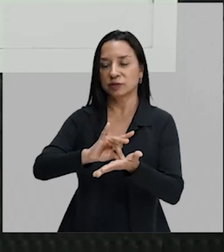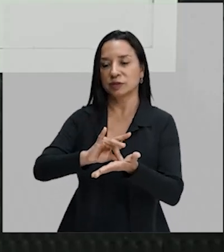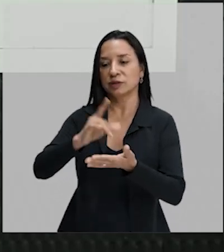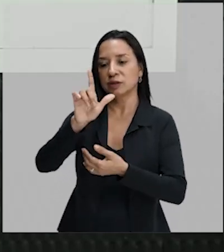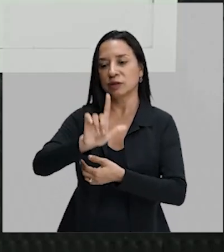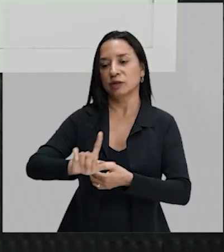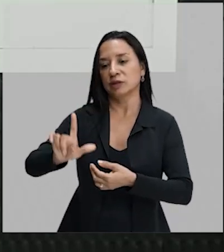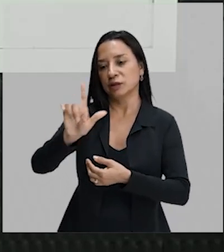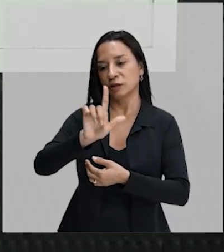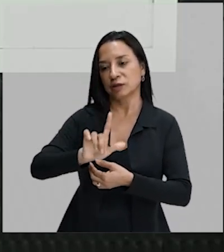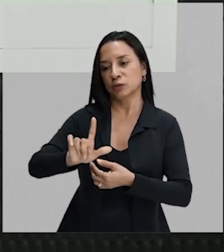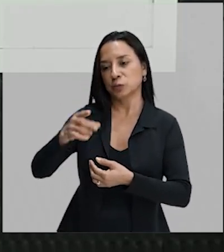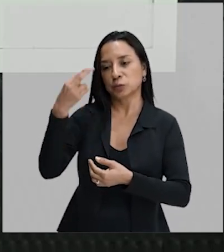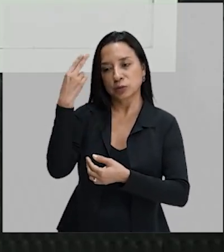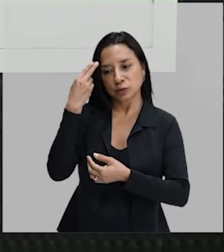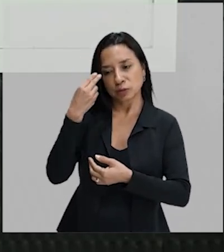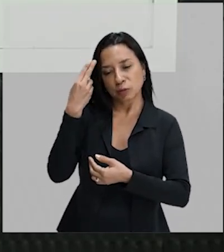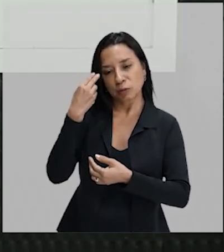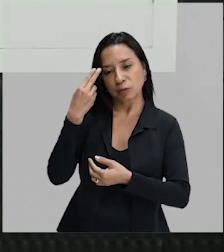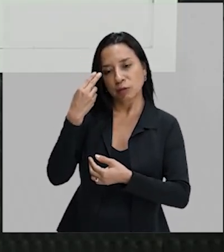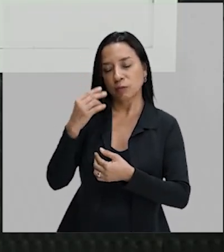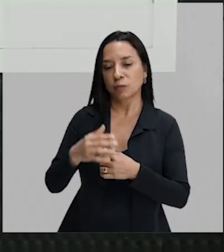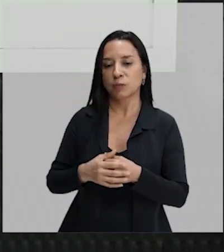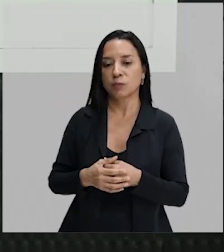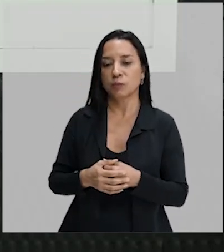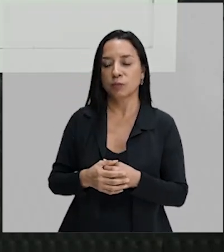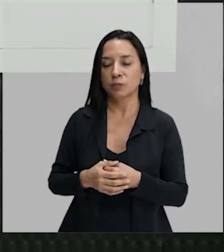literatura comum, ordinária, geral.